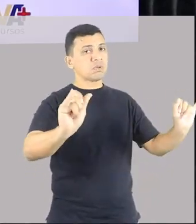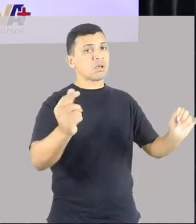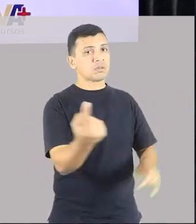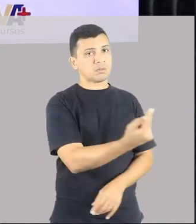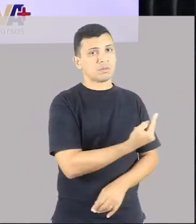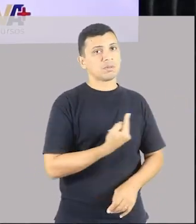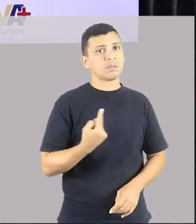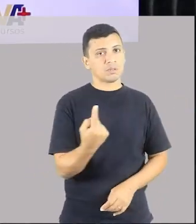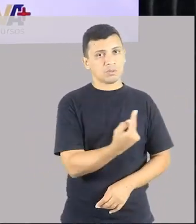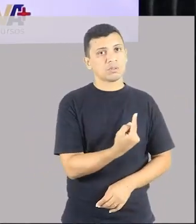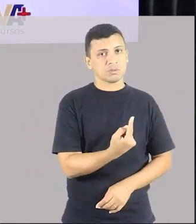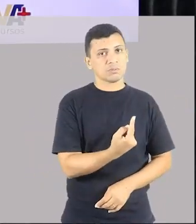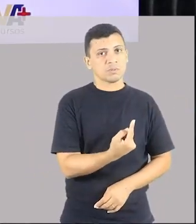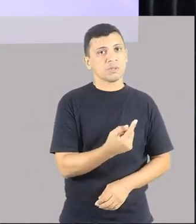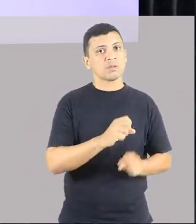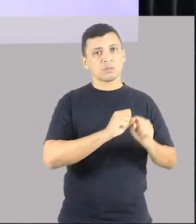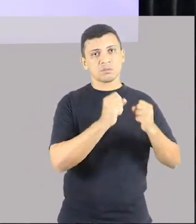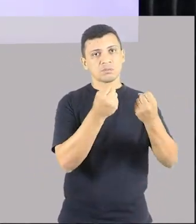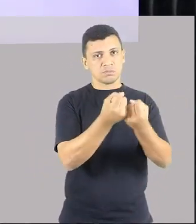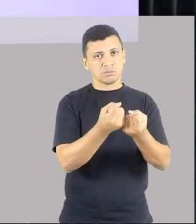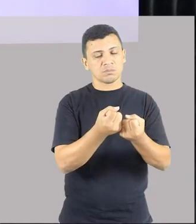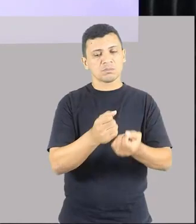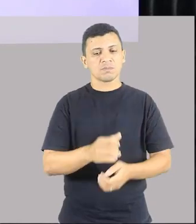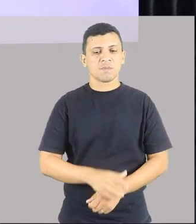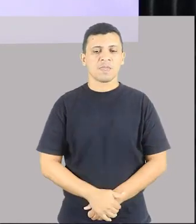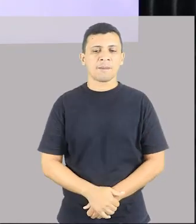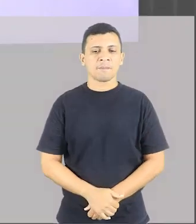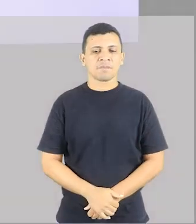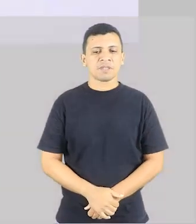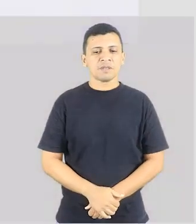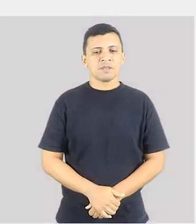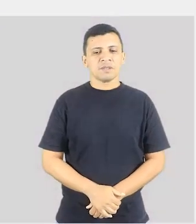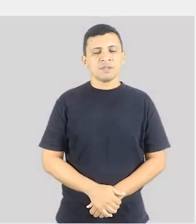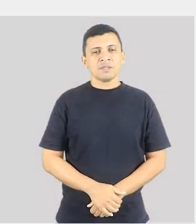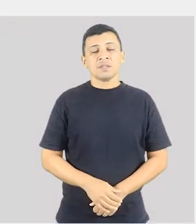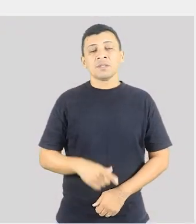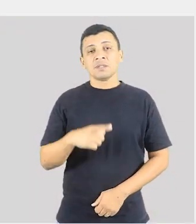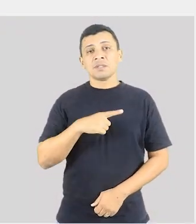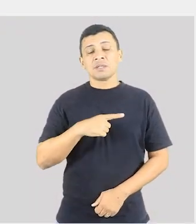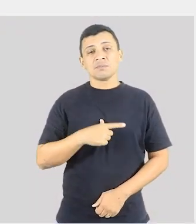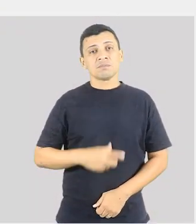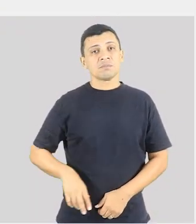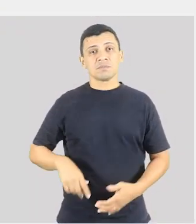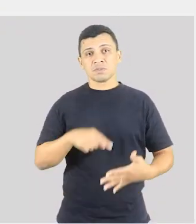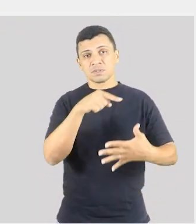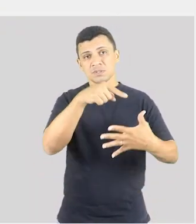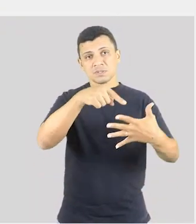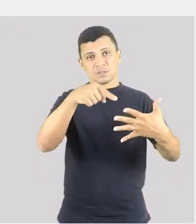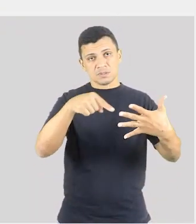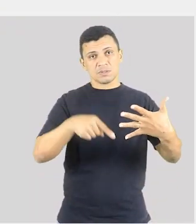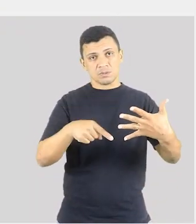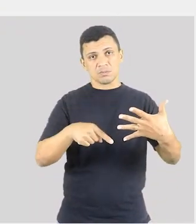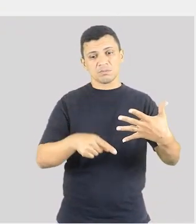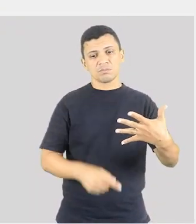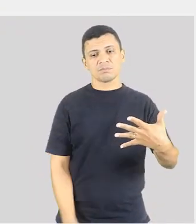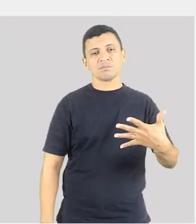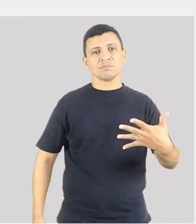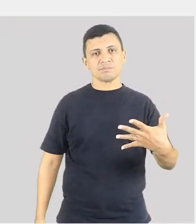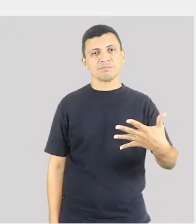nós, administrados, até a sociedade como um todo. Então, nós temos 5 espécies dos